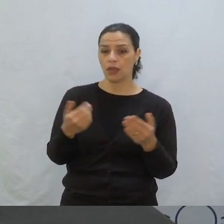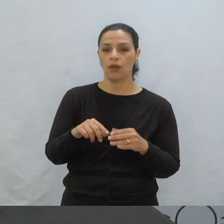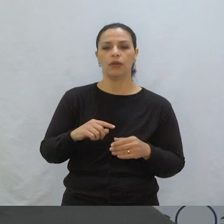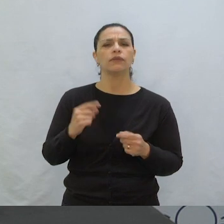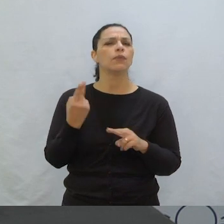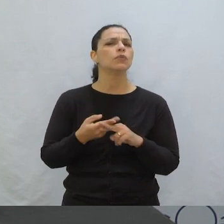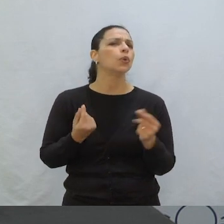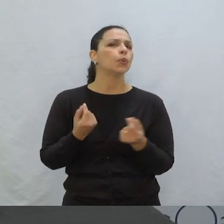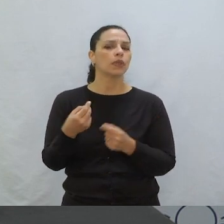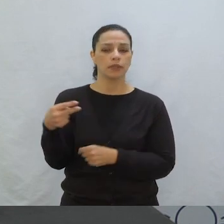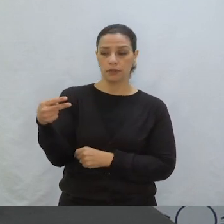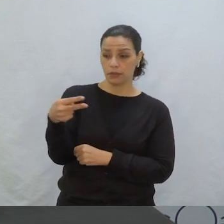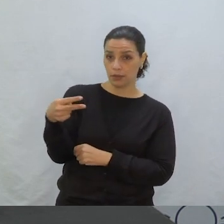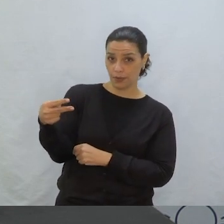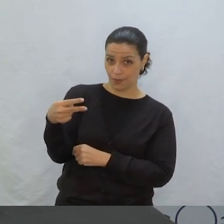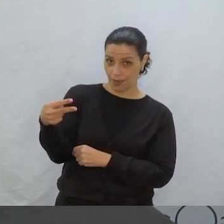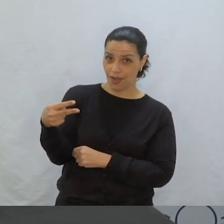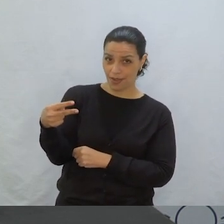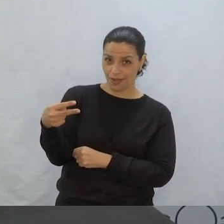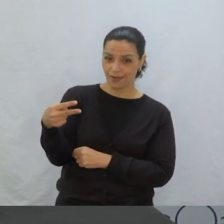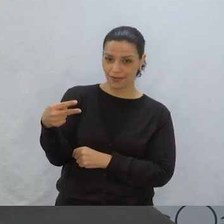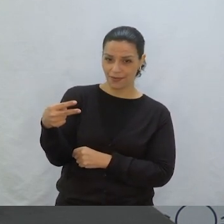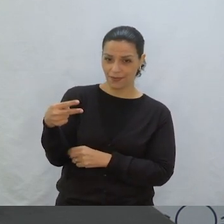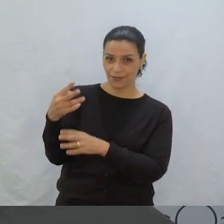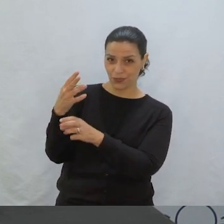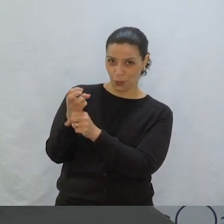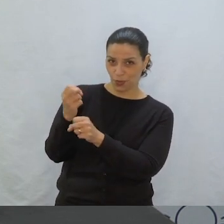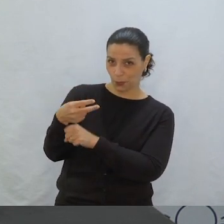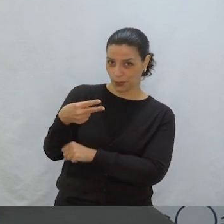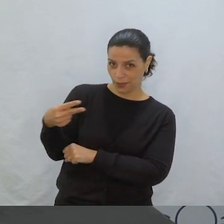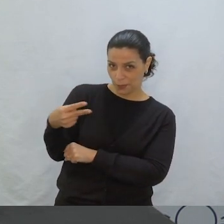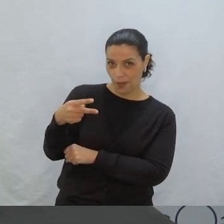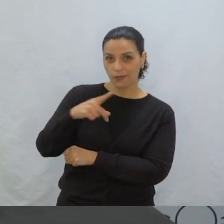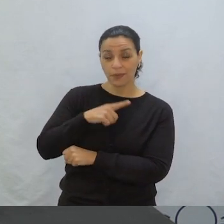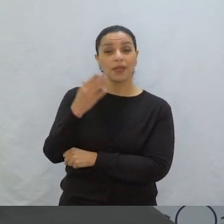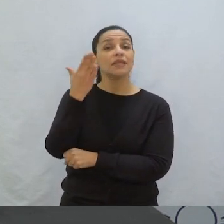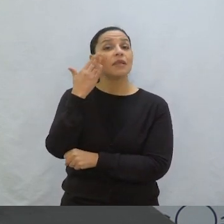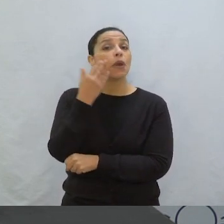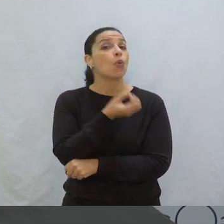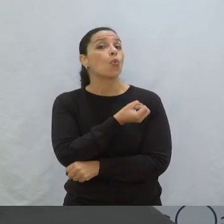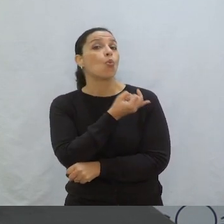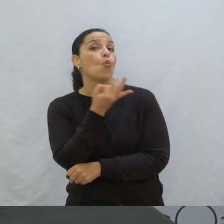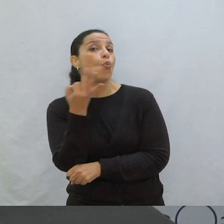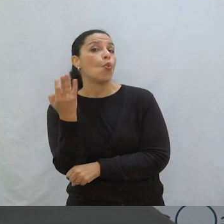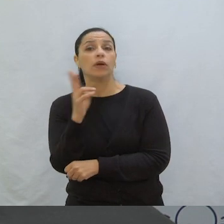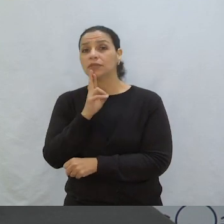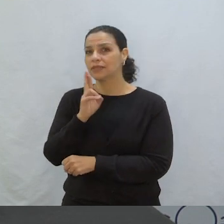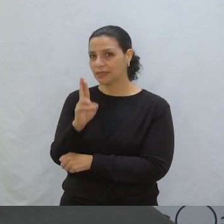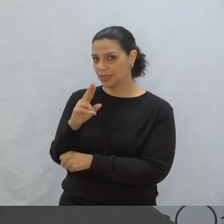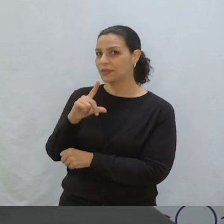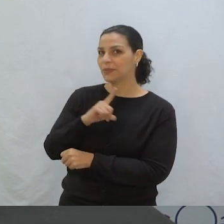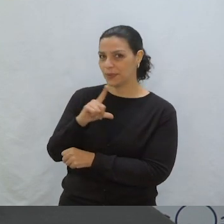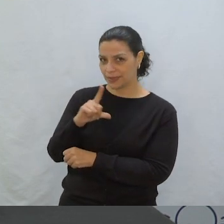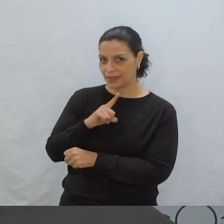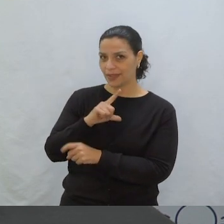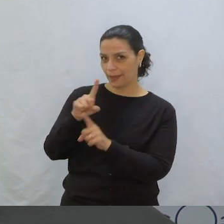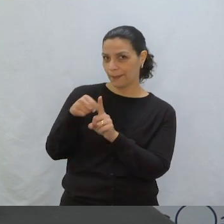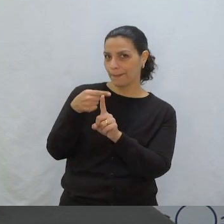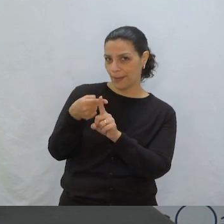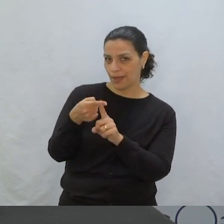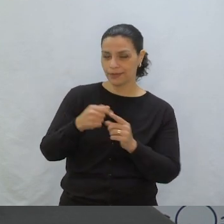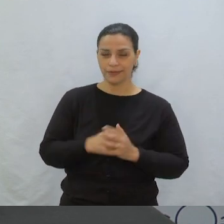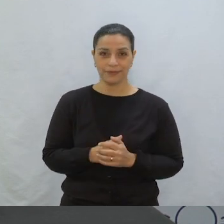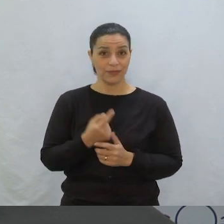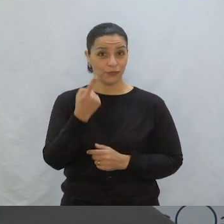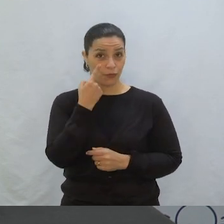E agora, o nosso sinal de igual, para a gente poder saber o resultado desta